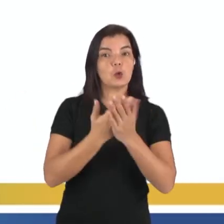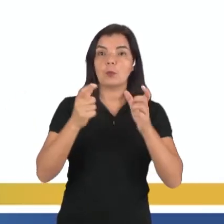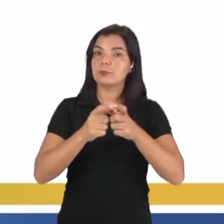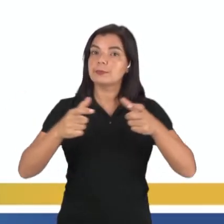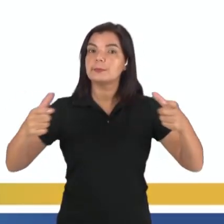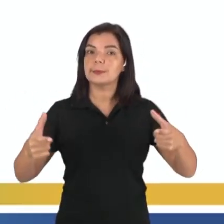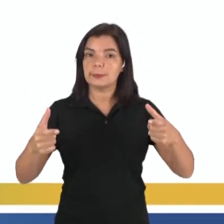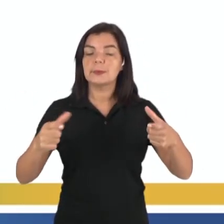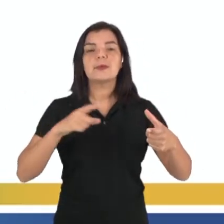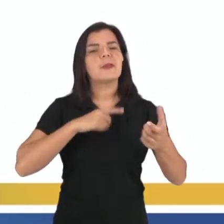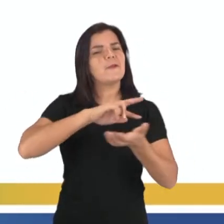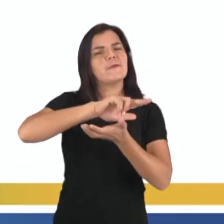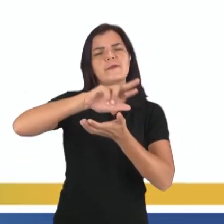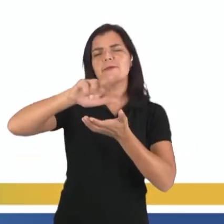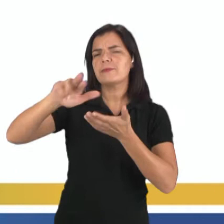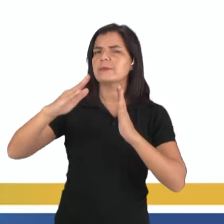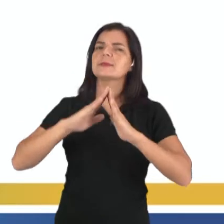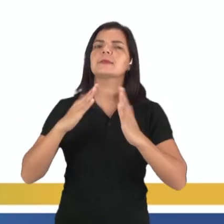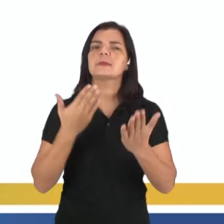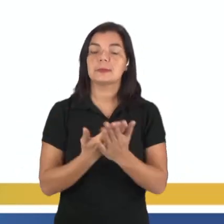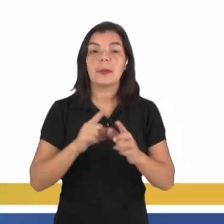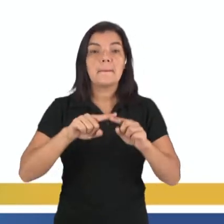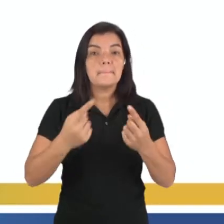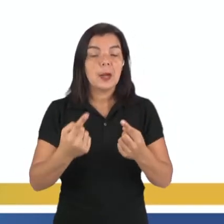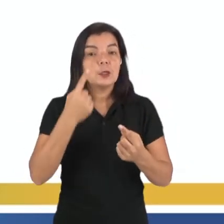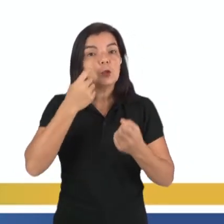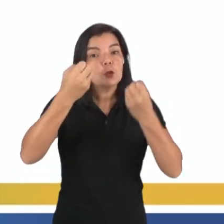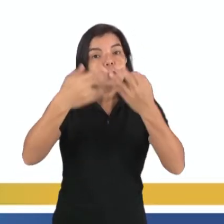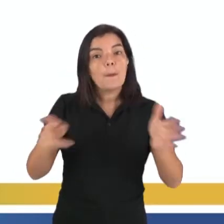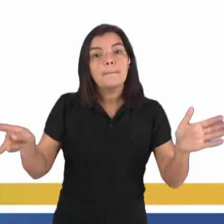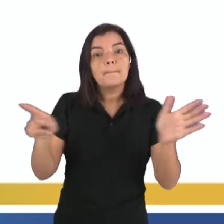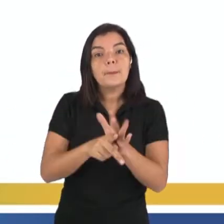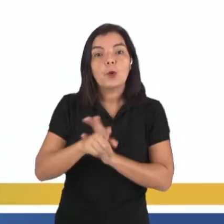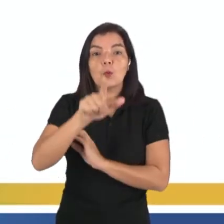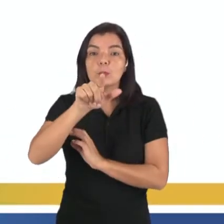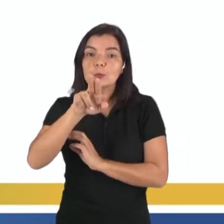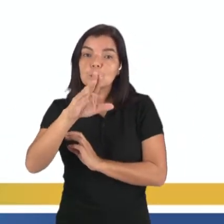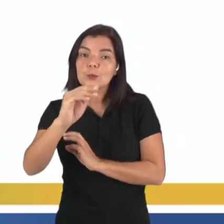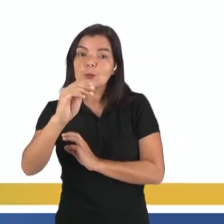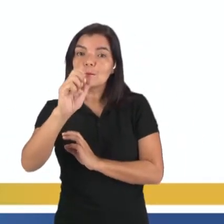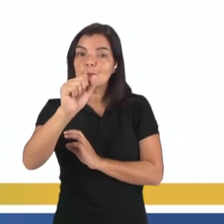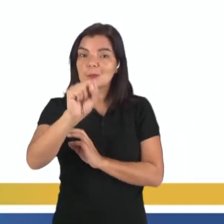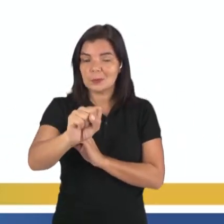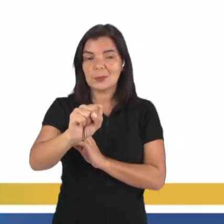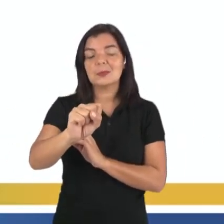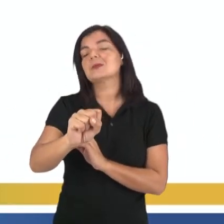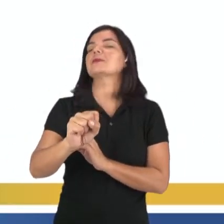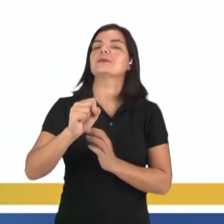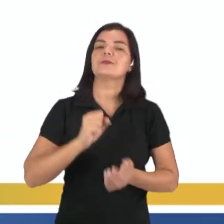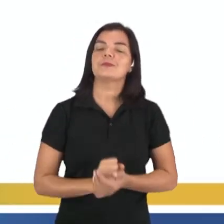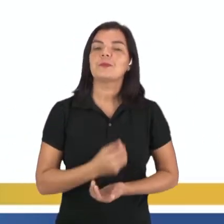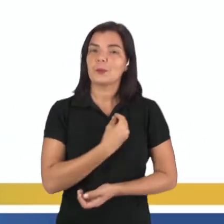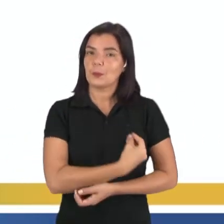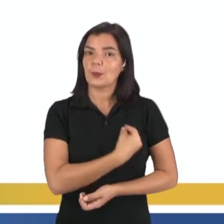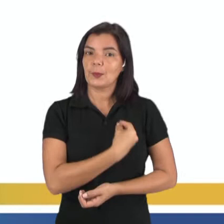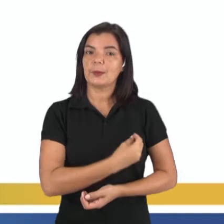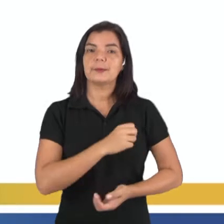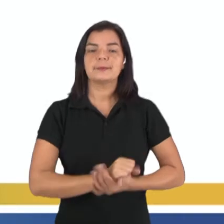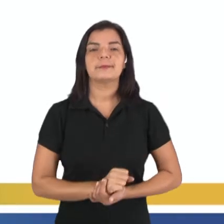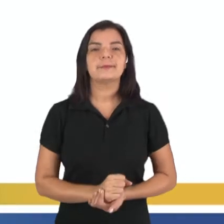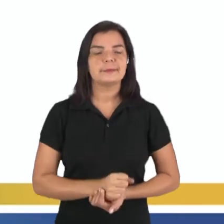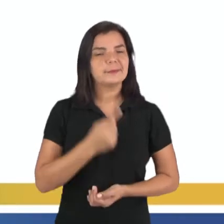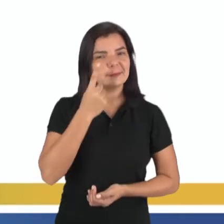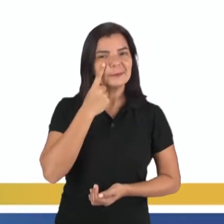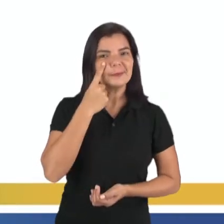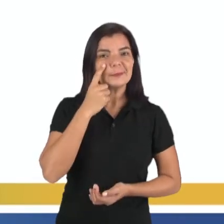amplo, existem muitas escolas, mas eu estou falando especificamente da escola na qual o Lucas estuda,